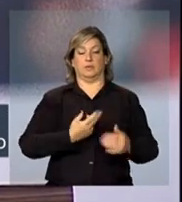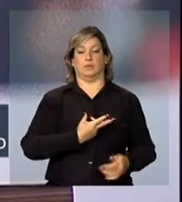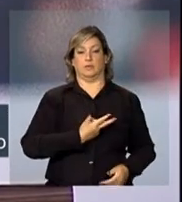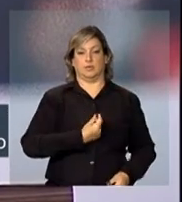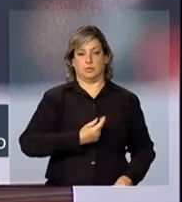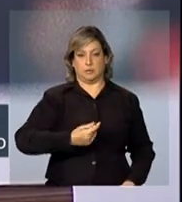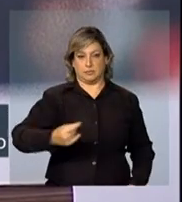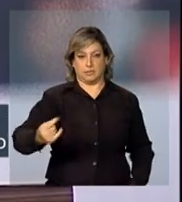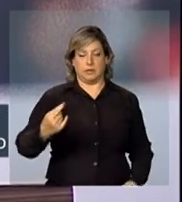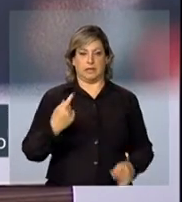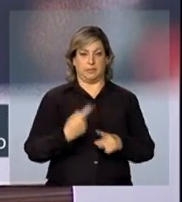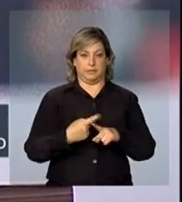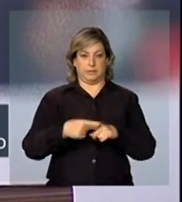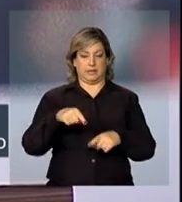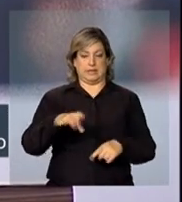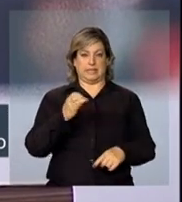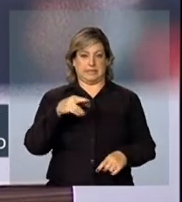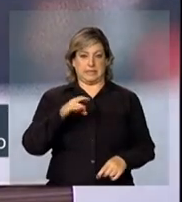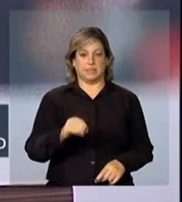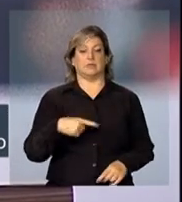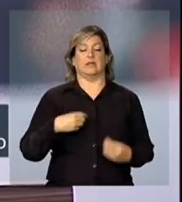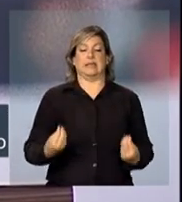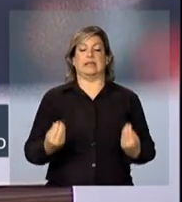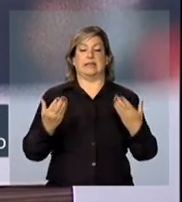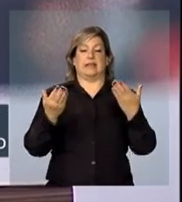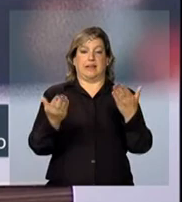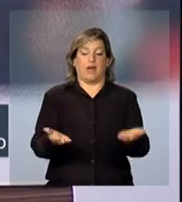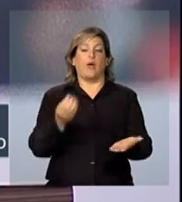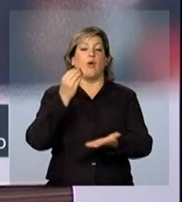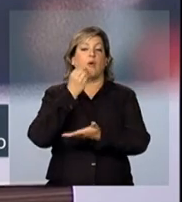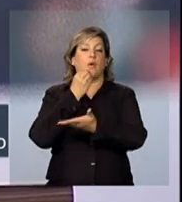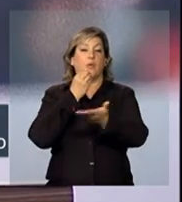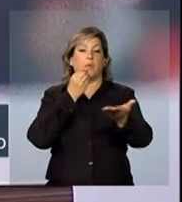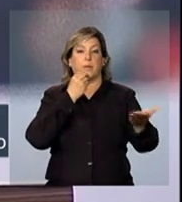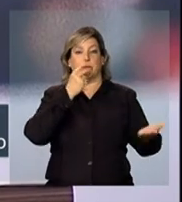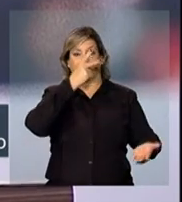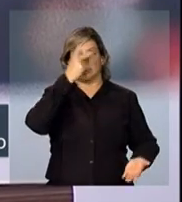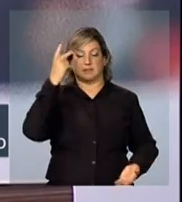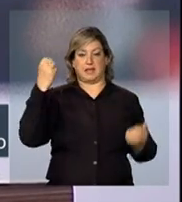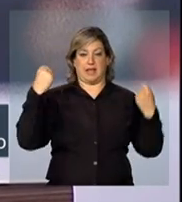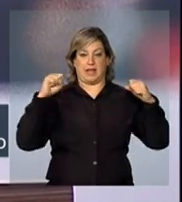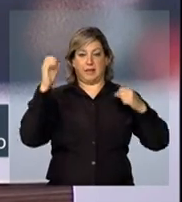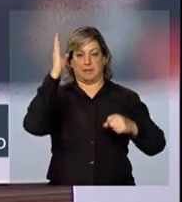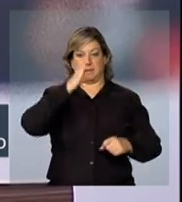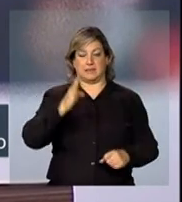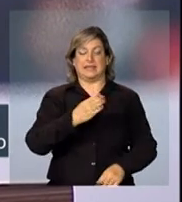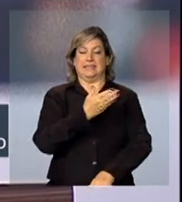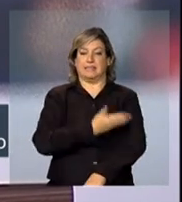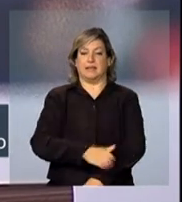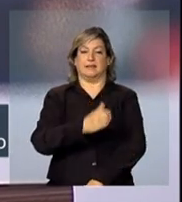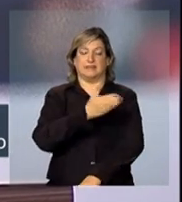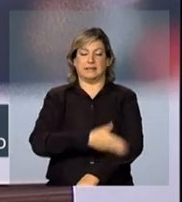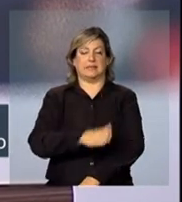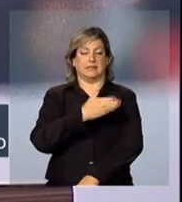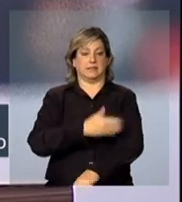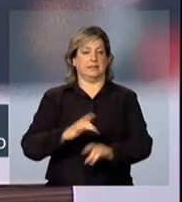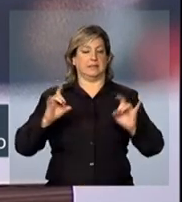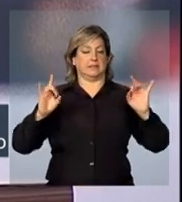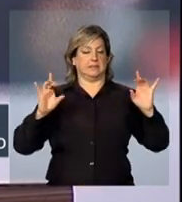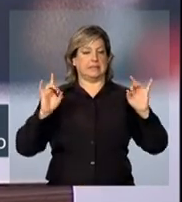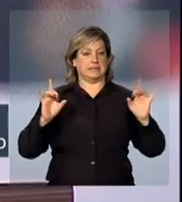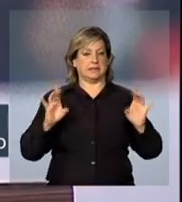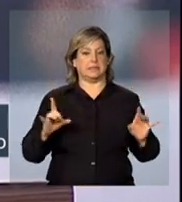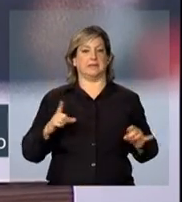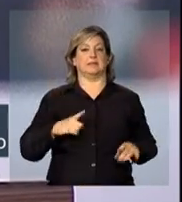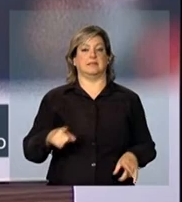sustentabilidade porque o centro trará a oportunidade para os atletas brasileiros de treinamento e altíssimo rendimento